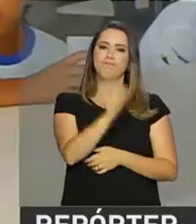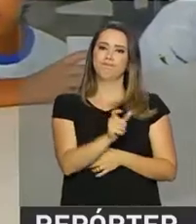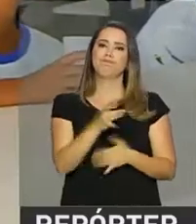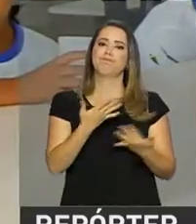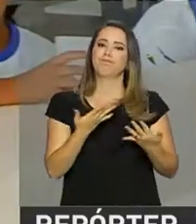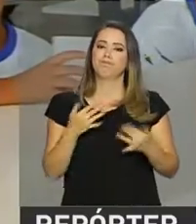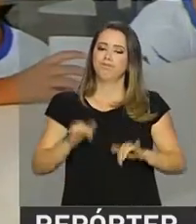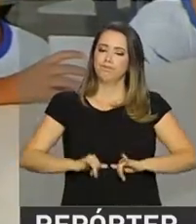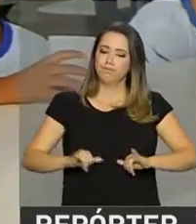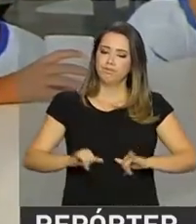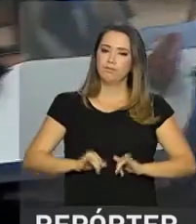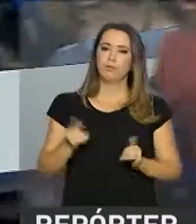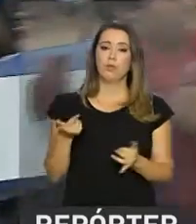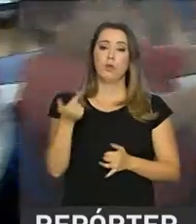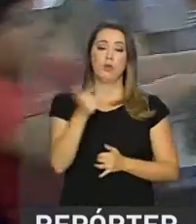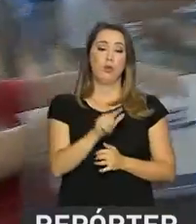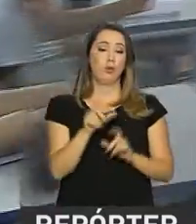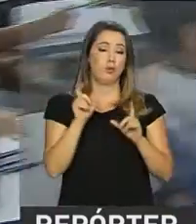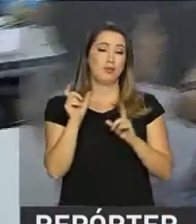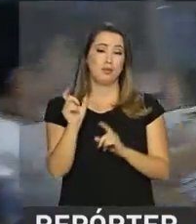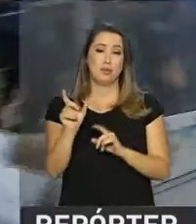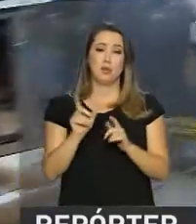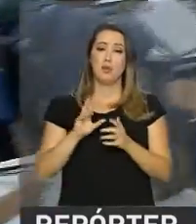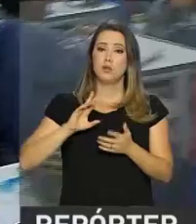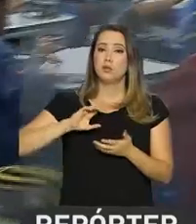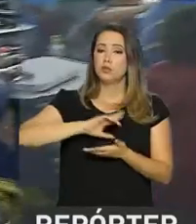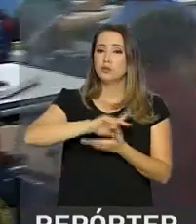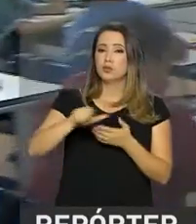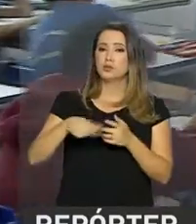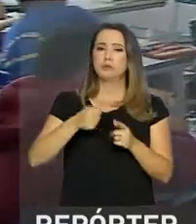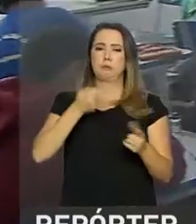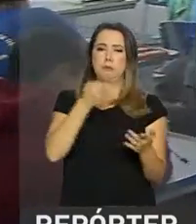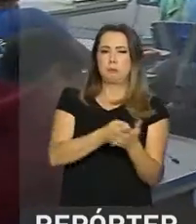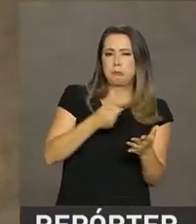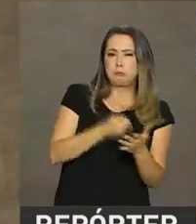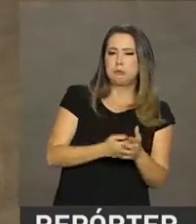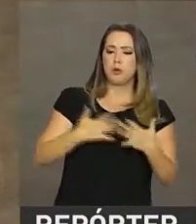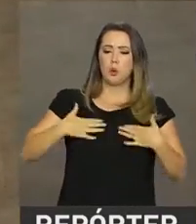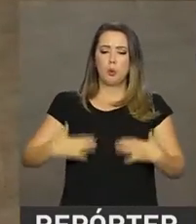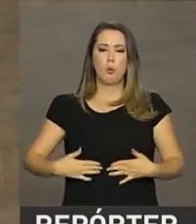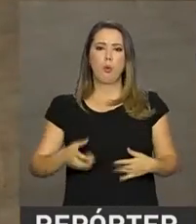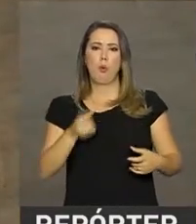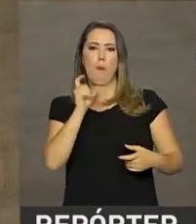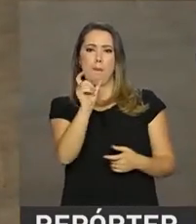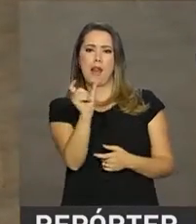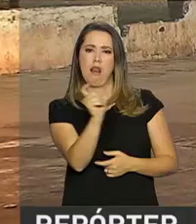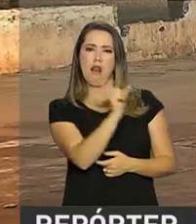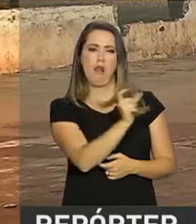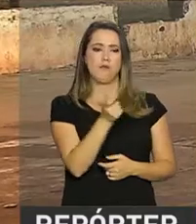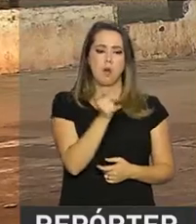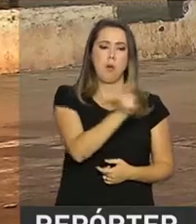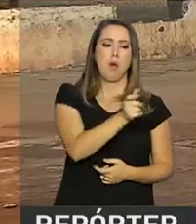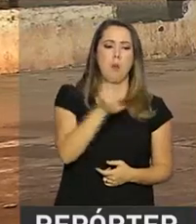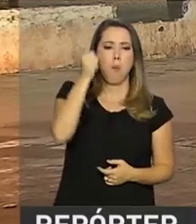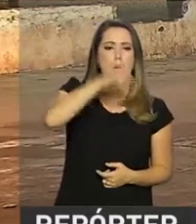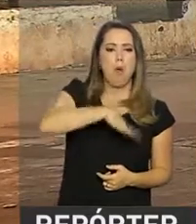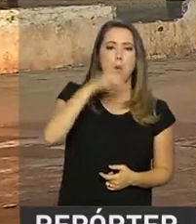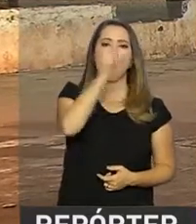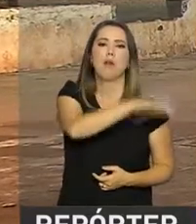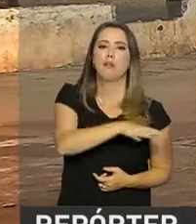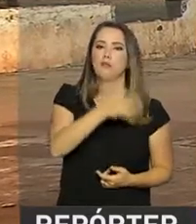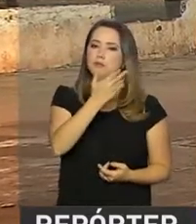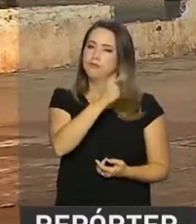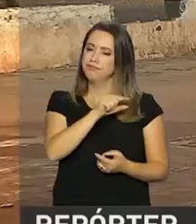em outros termos significa todo tipo de tortura física ou verbal que atormenta vítimas no brasil